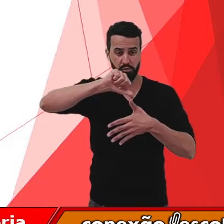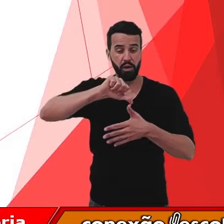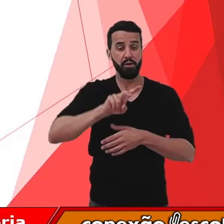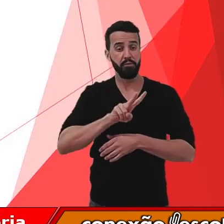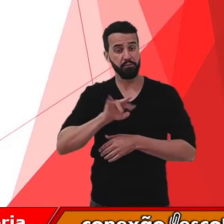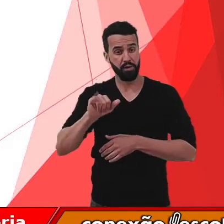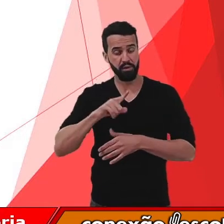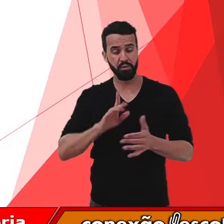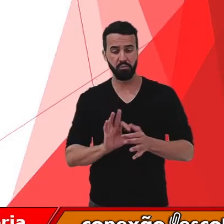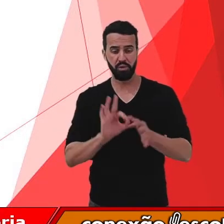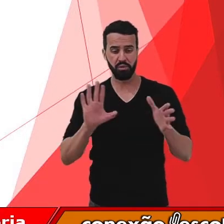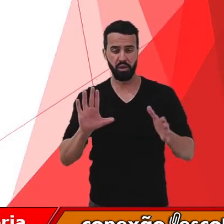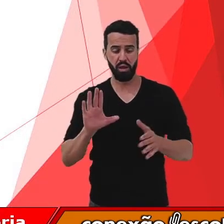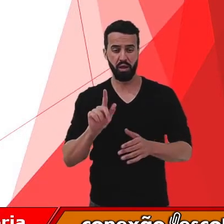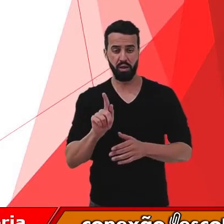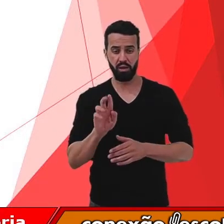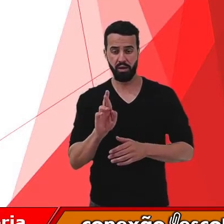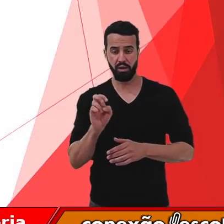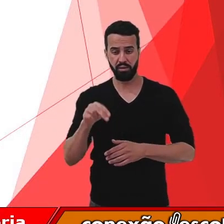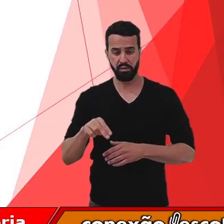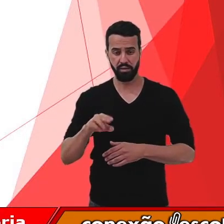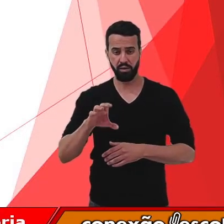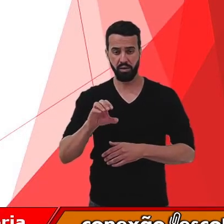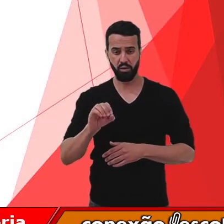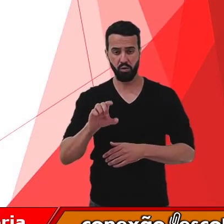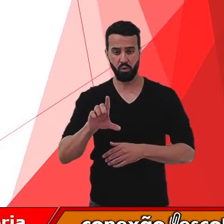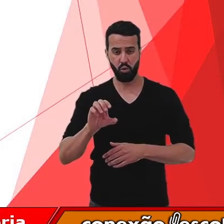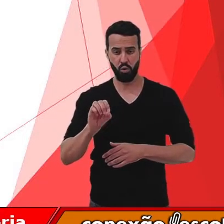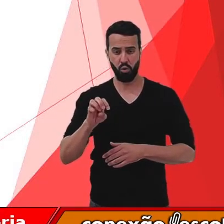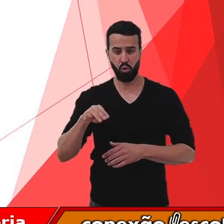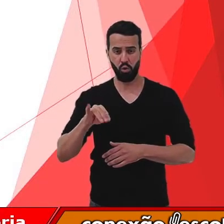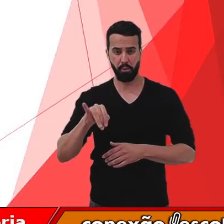Colômbia. Simão Bolívar não era